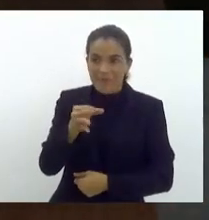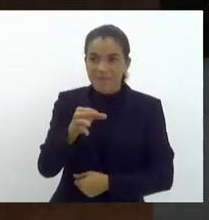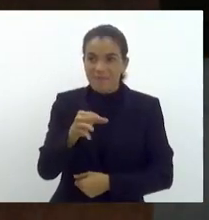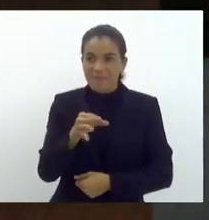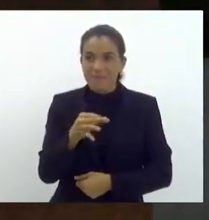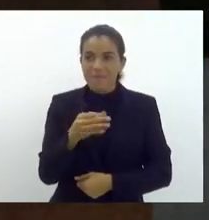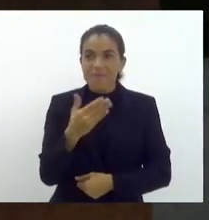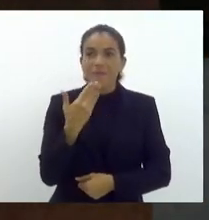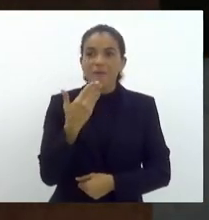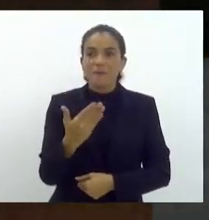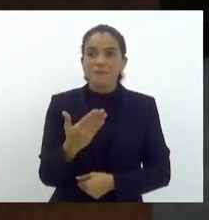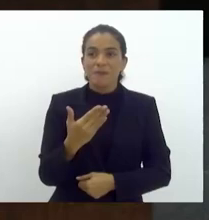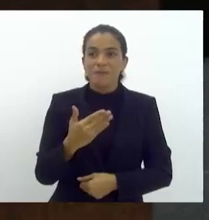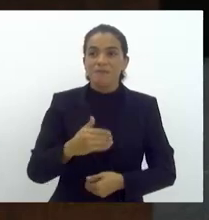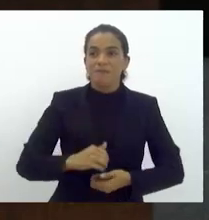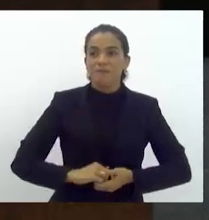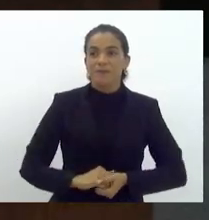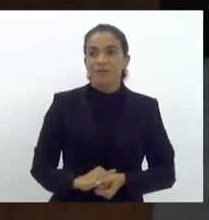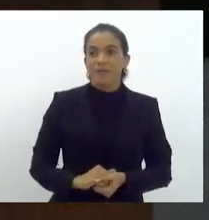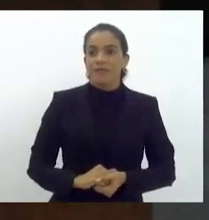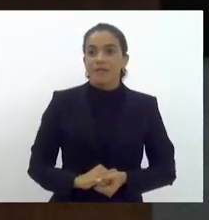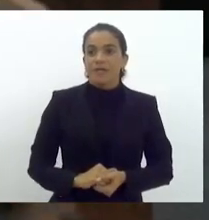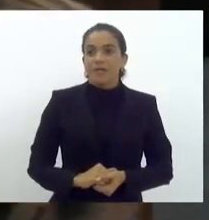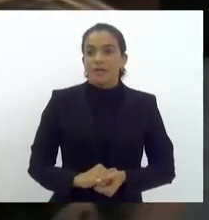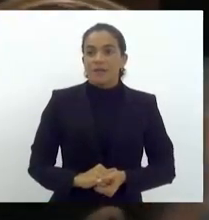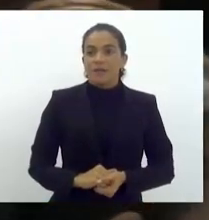para conseguir dar o voto